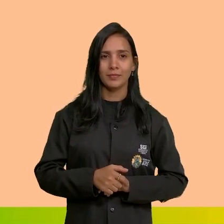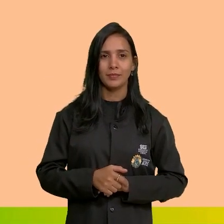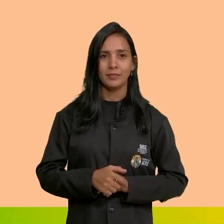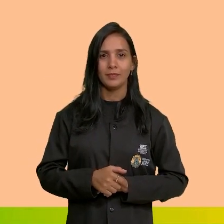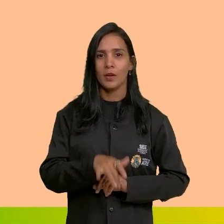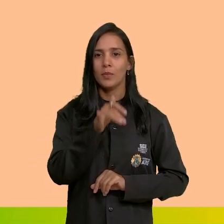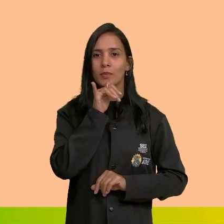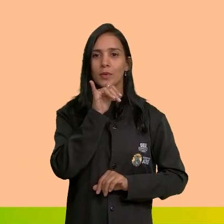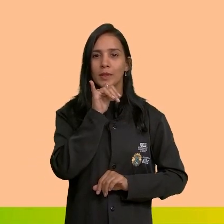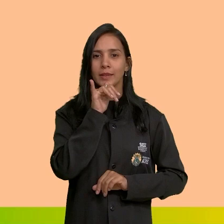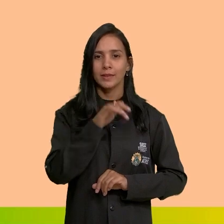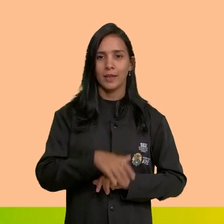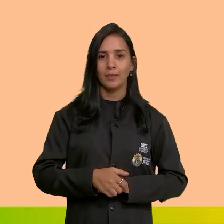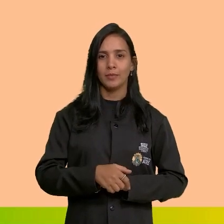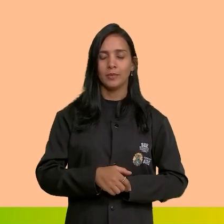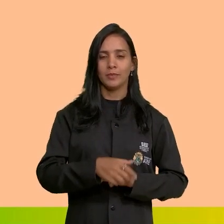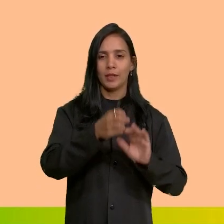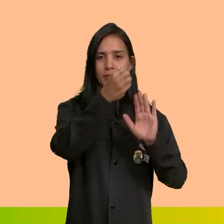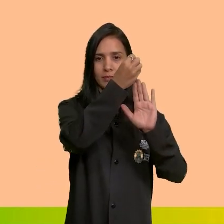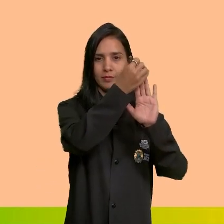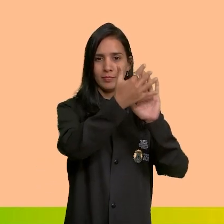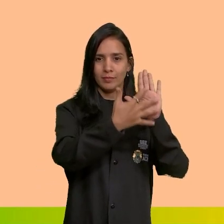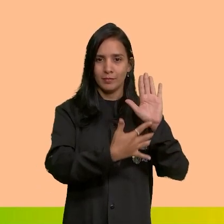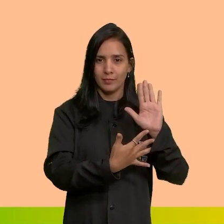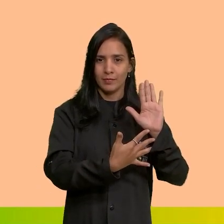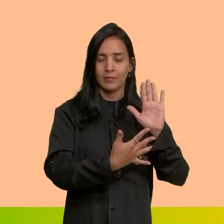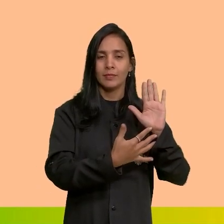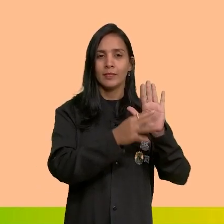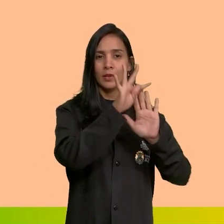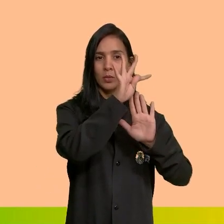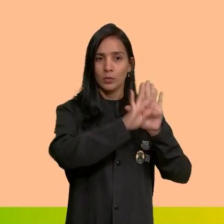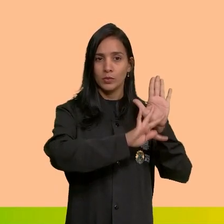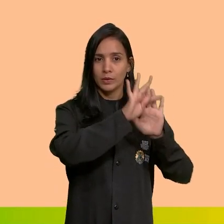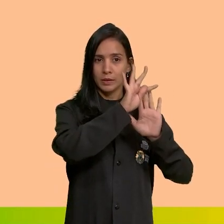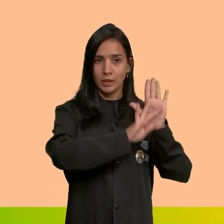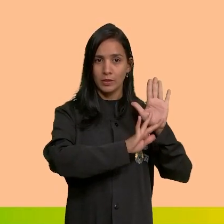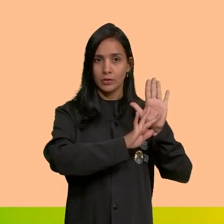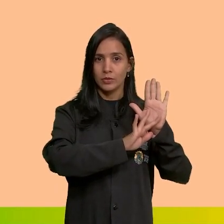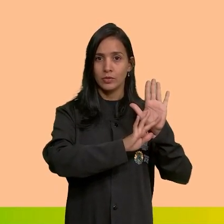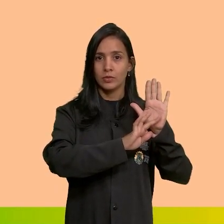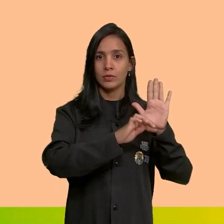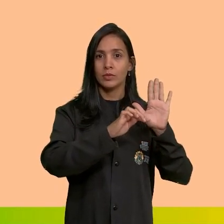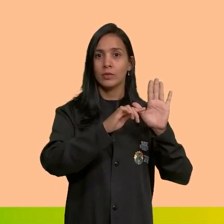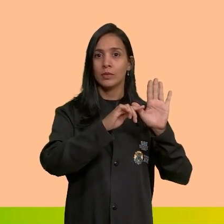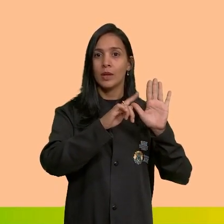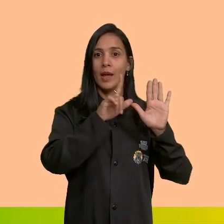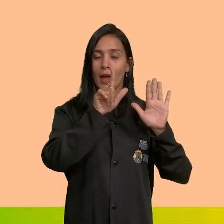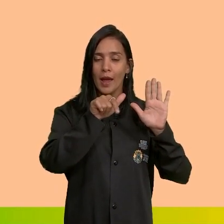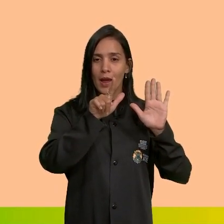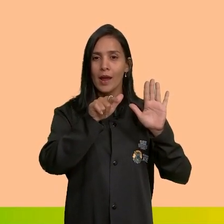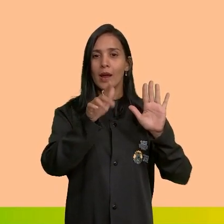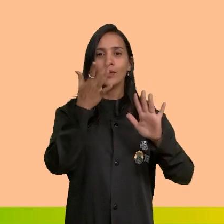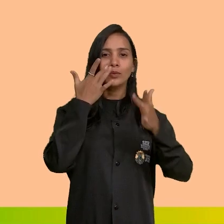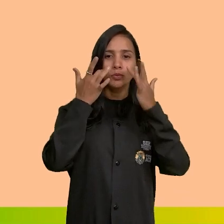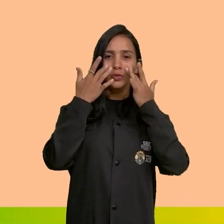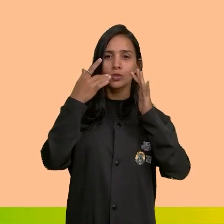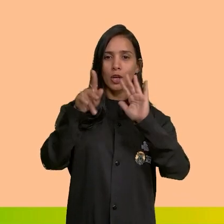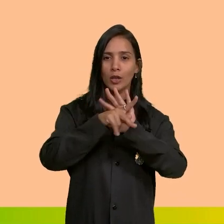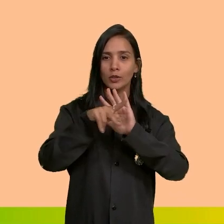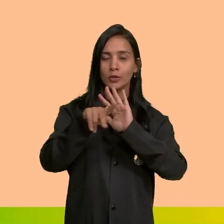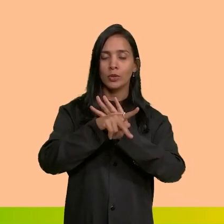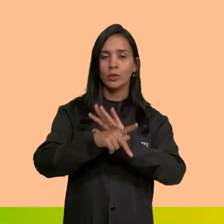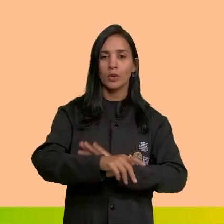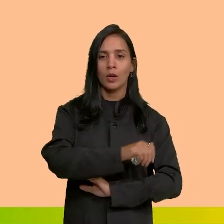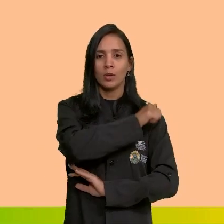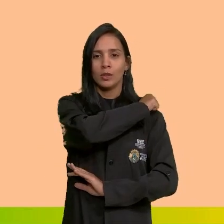aqui um exemplo da peça Lisístrata, de Aristófanes. Então, a gente vai ter aqui